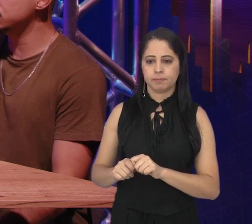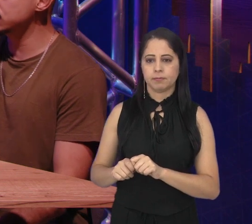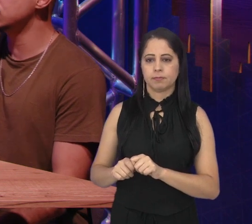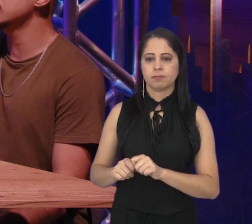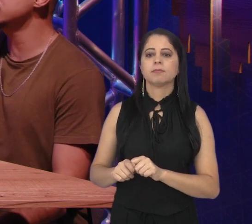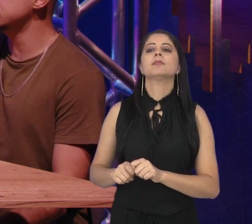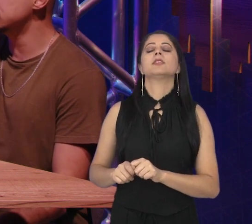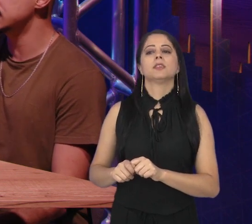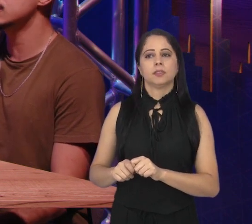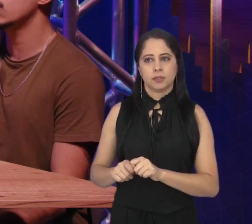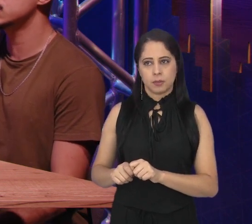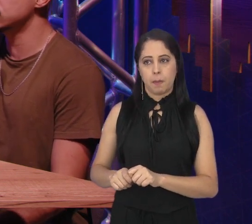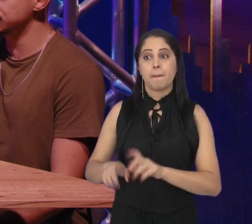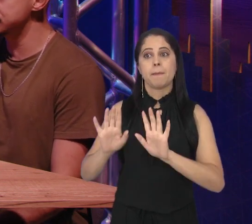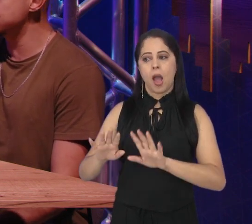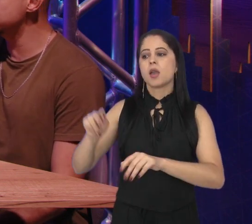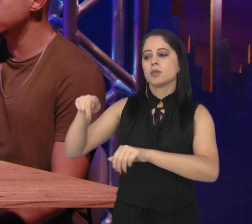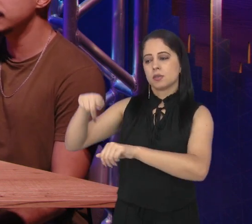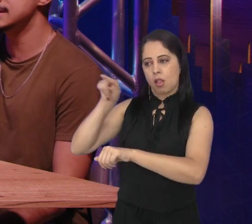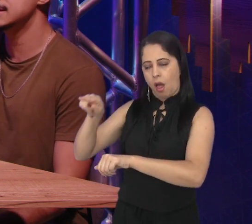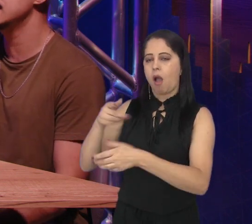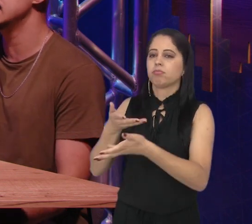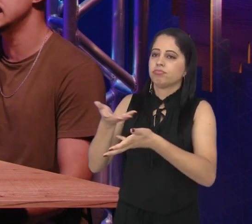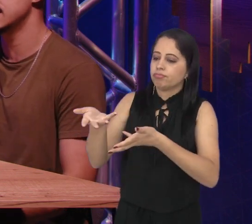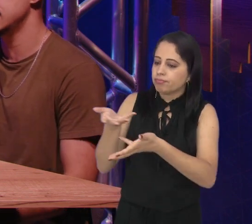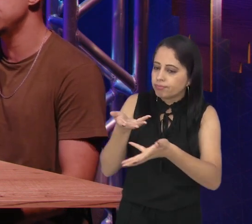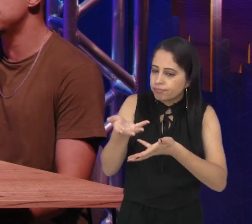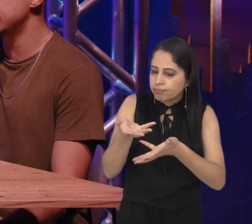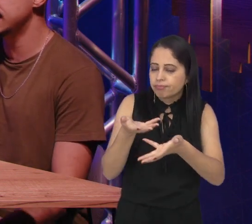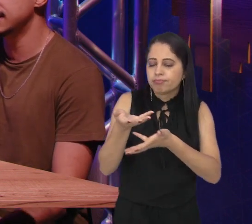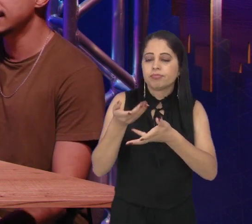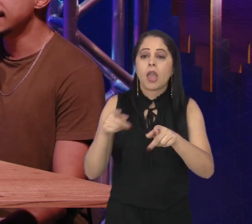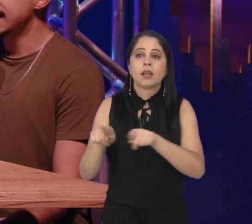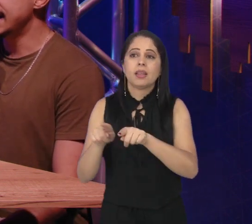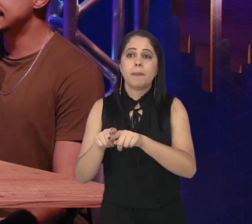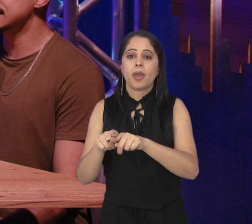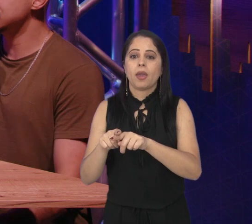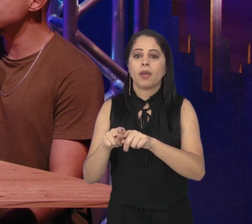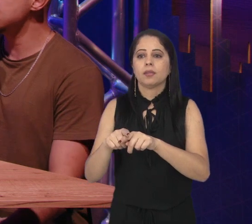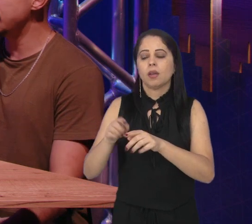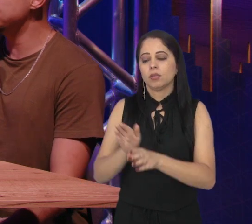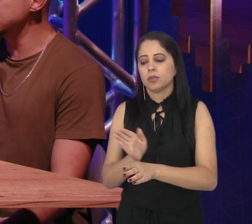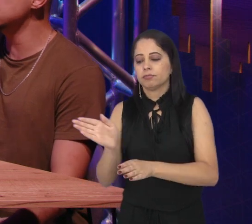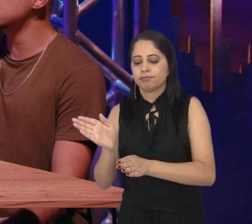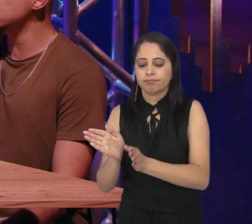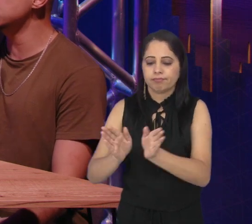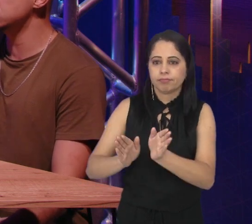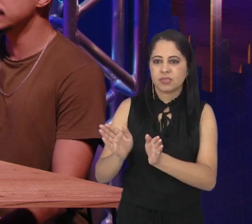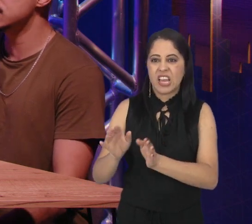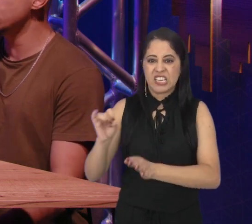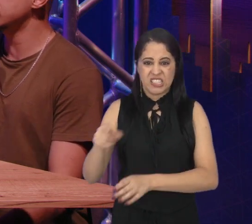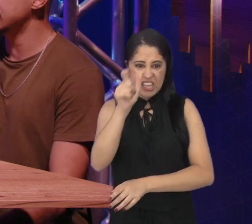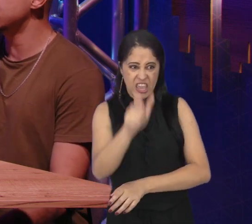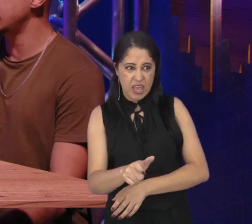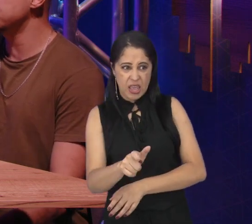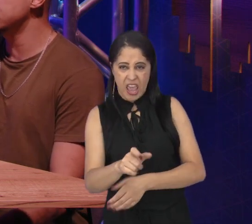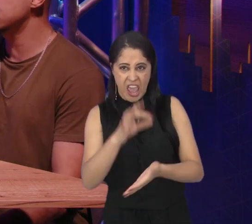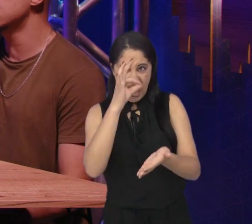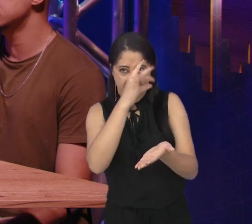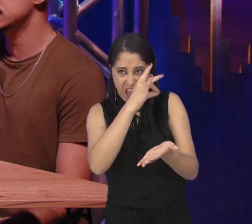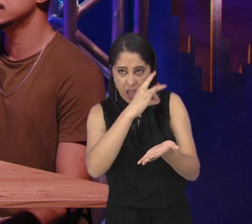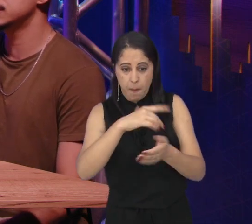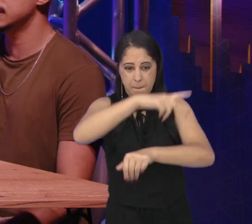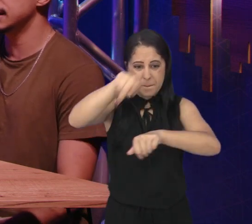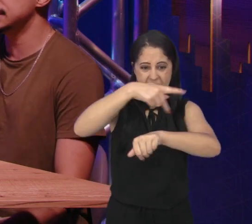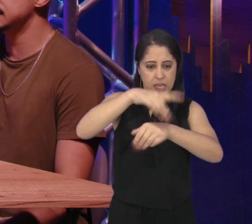também continua investindo e continua fazendo diplomacia e tentando ser amigo de todo mundo. Mas com quem não é